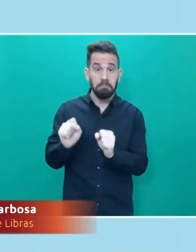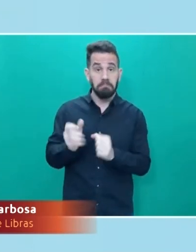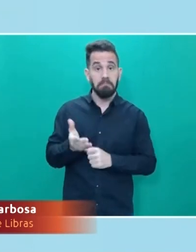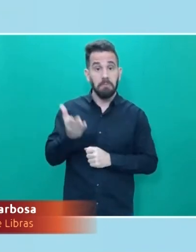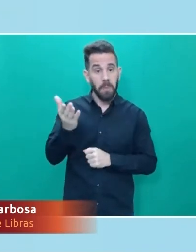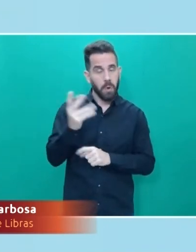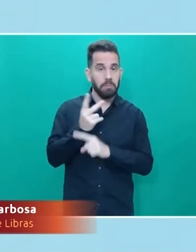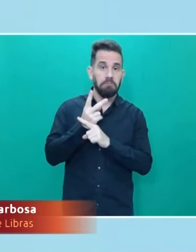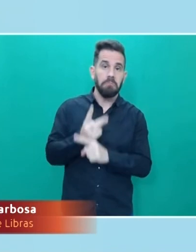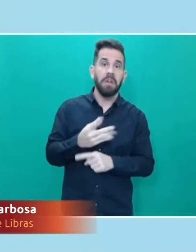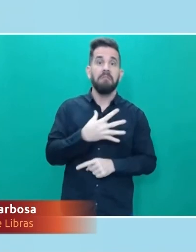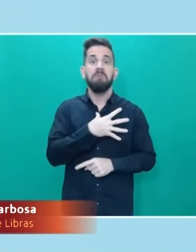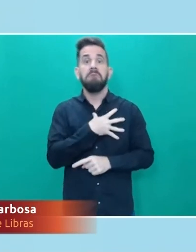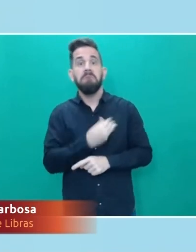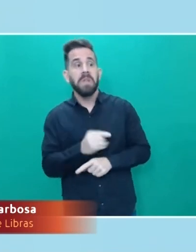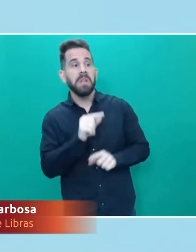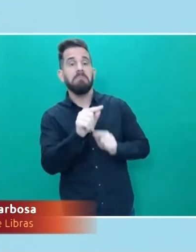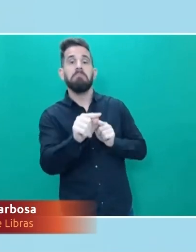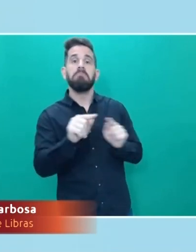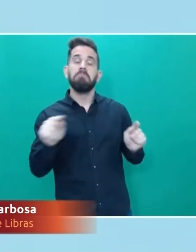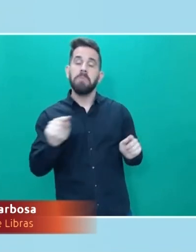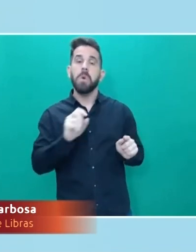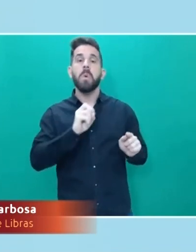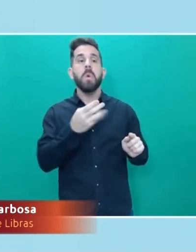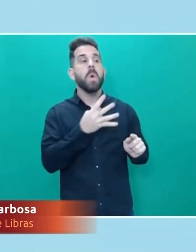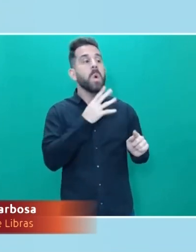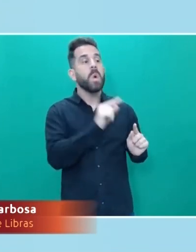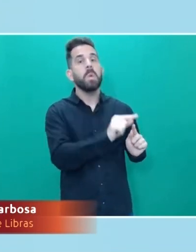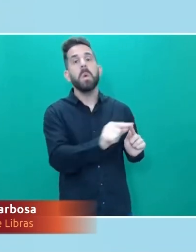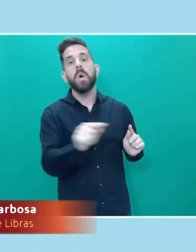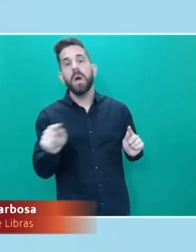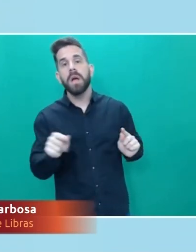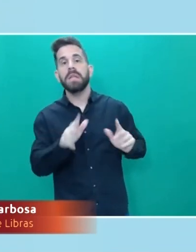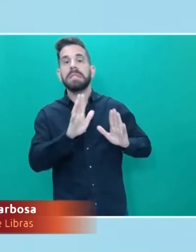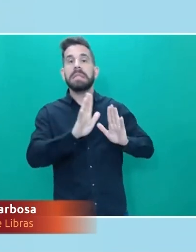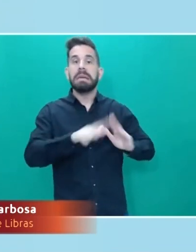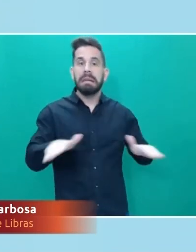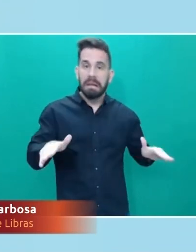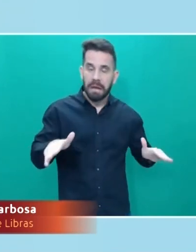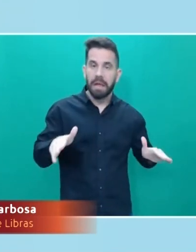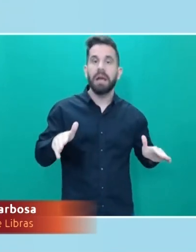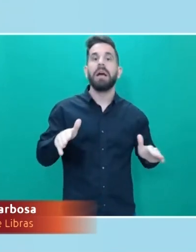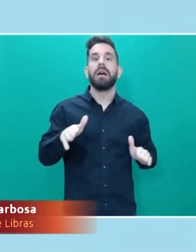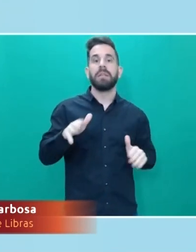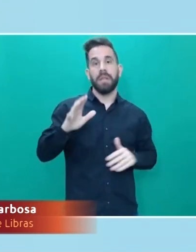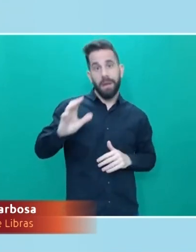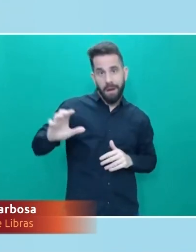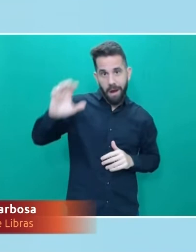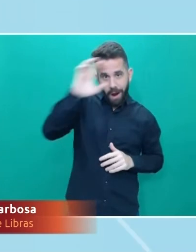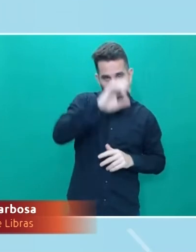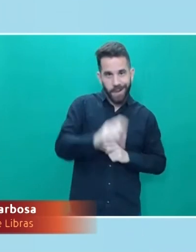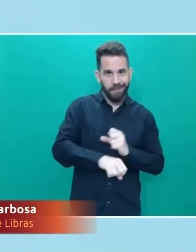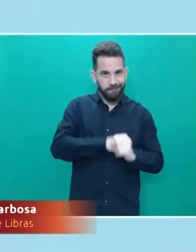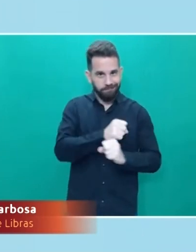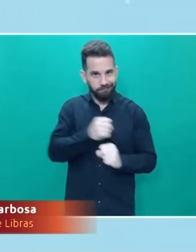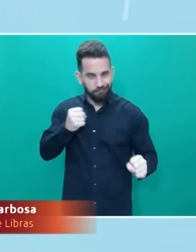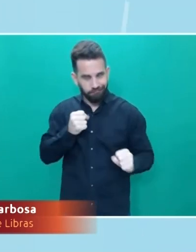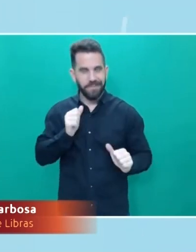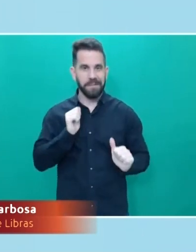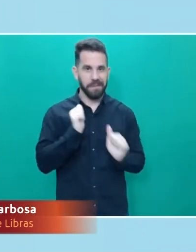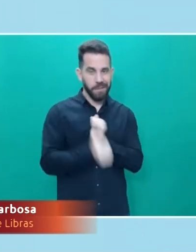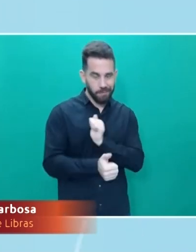seu filho, filha, ou alguém aí da sua família que tenha vontade de aprender um pouco mais, possa ser atendido pelo